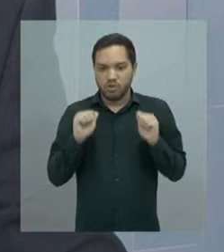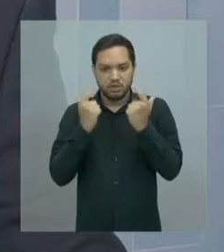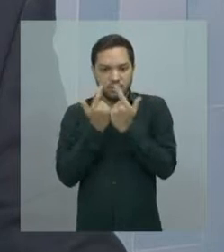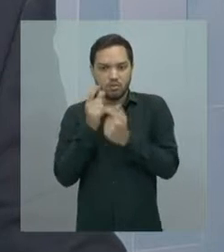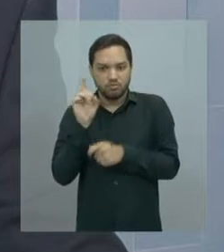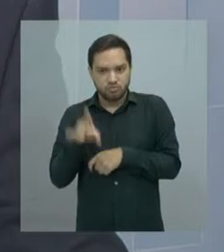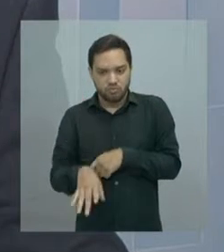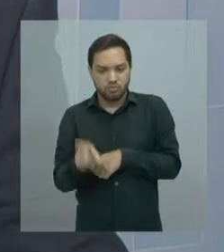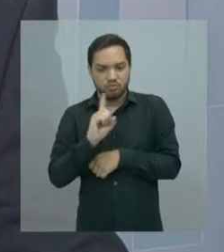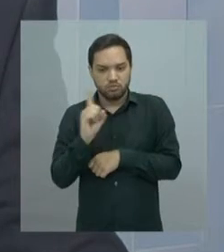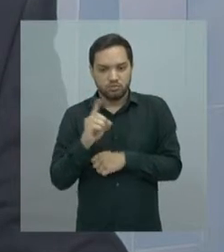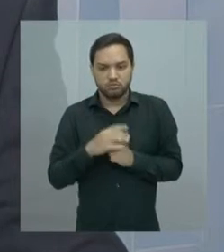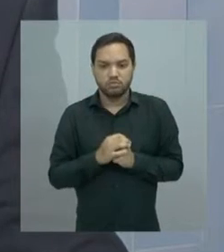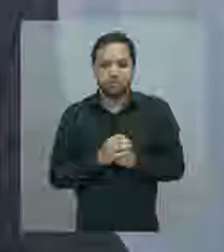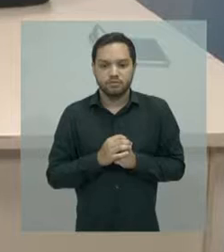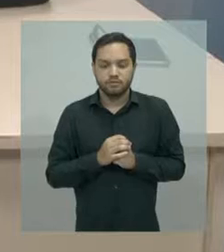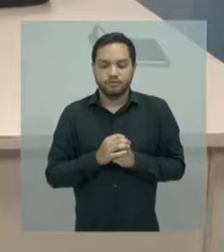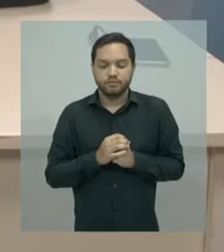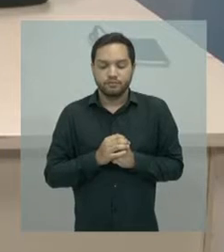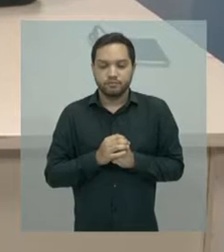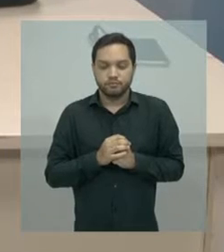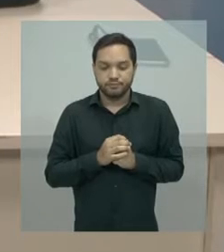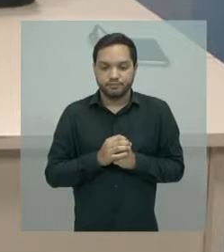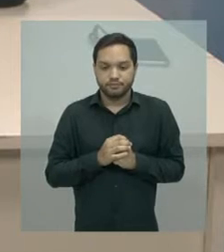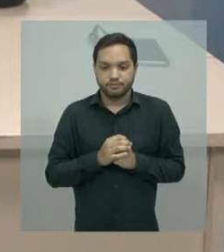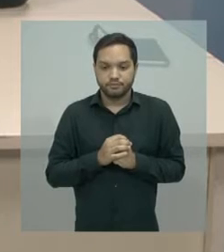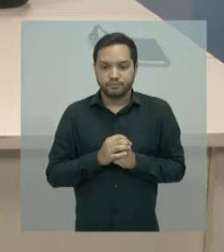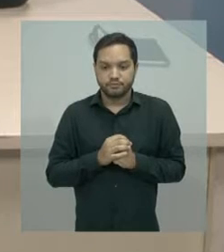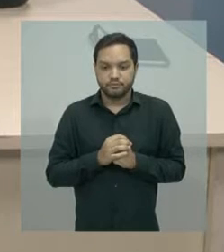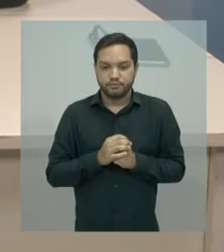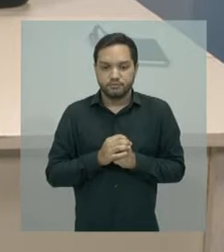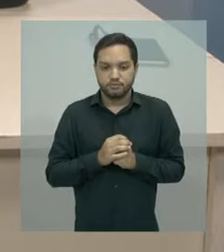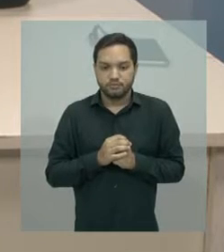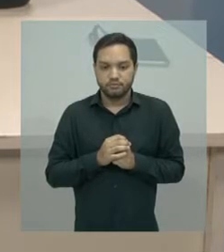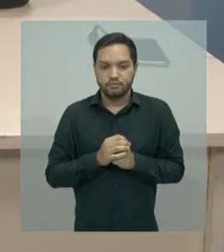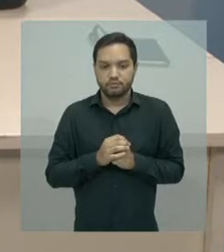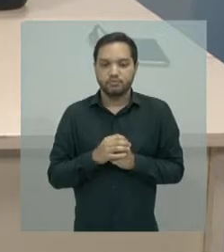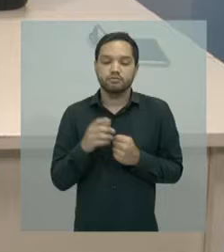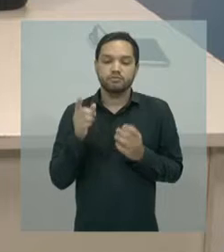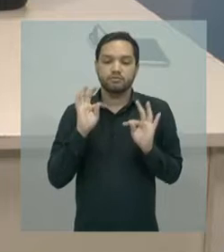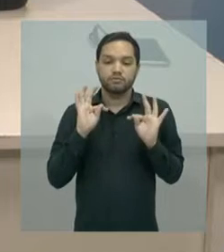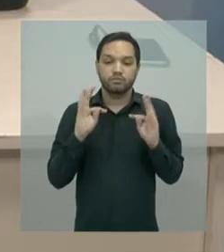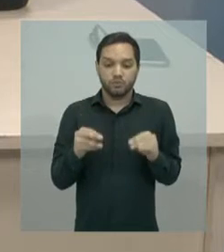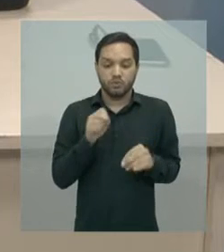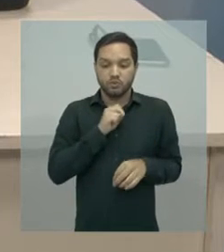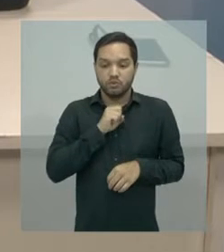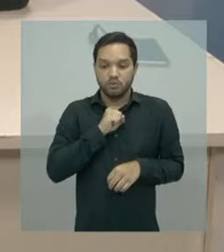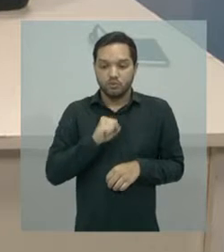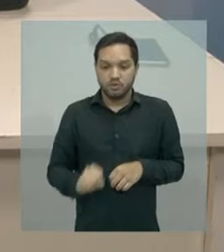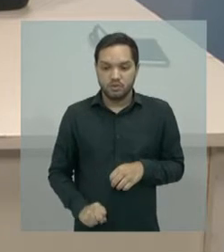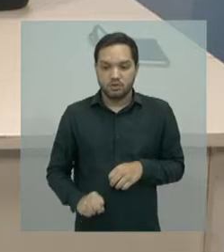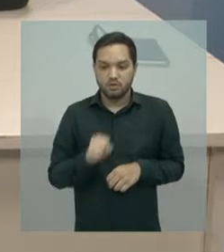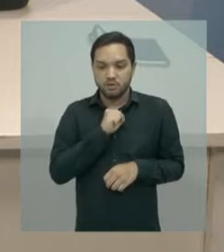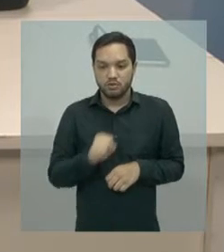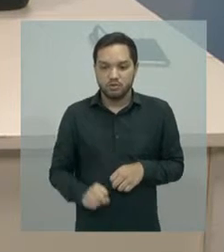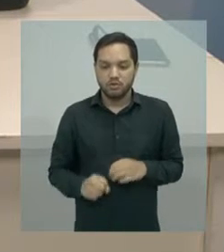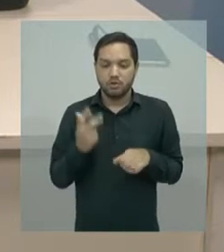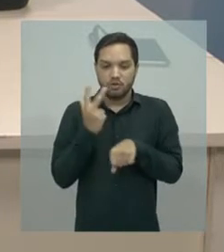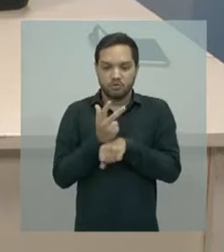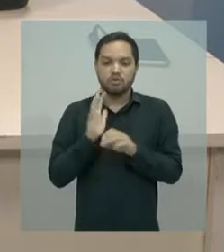Assembleia. Lá... Eles querem tomar, lá existe, e a gente quer defender, né? Lá todos os senadores já gravaram